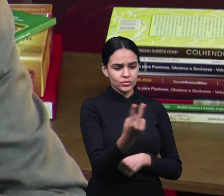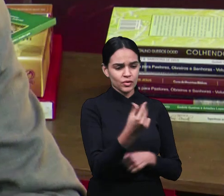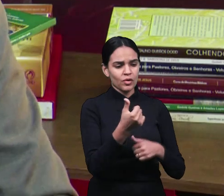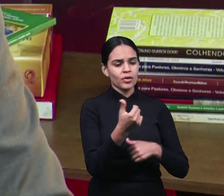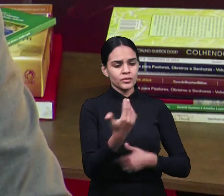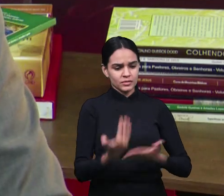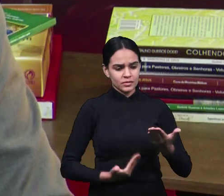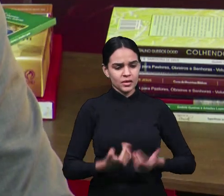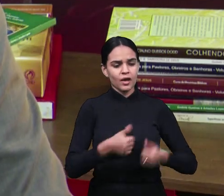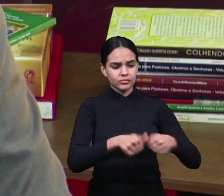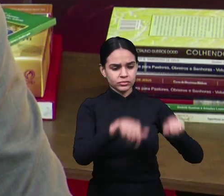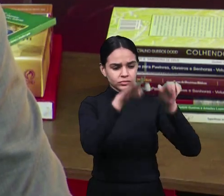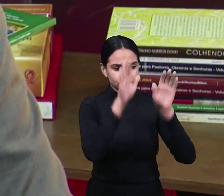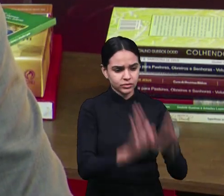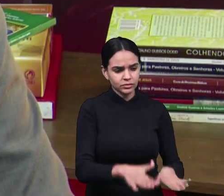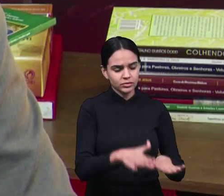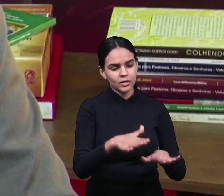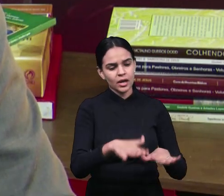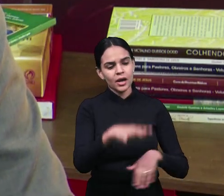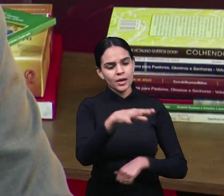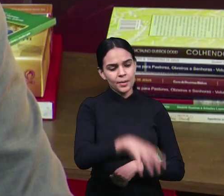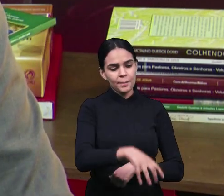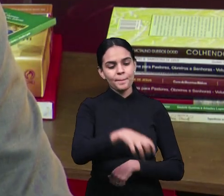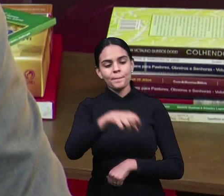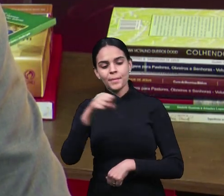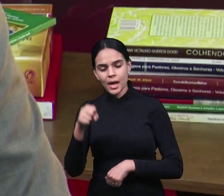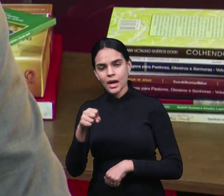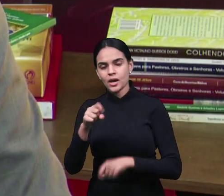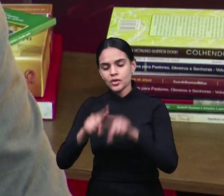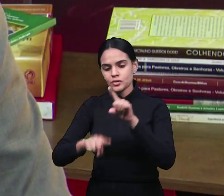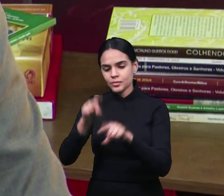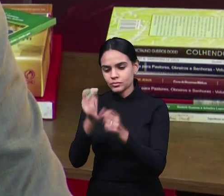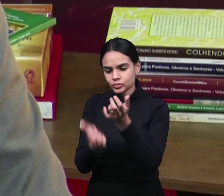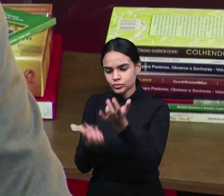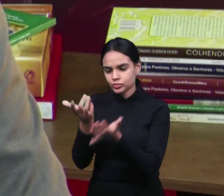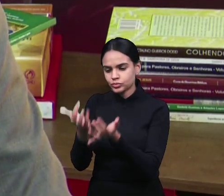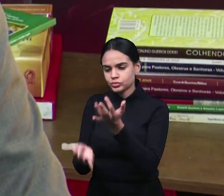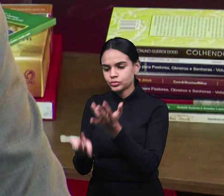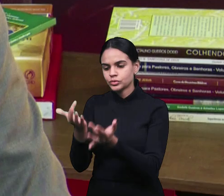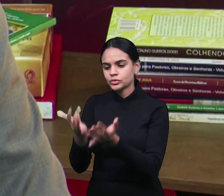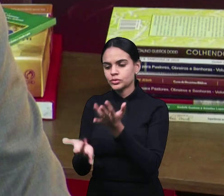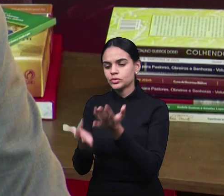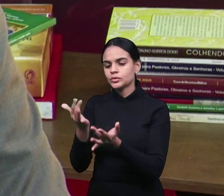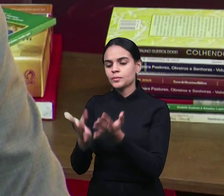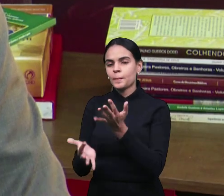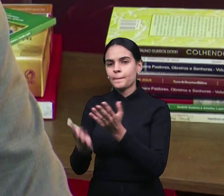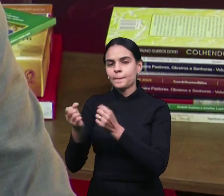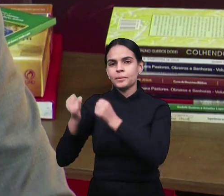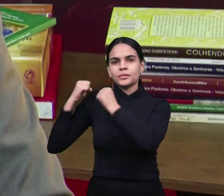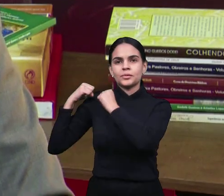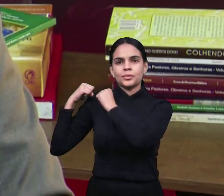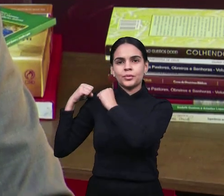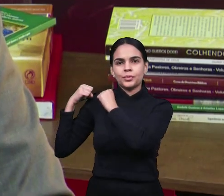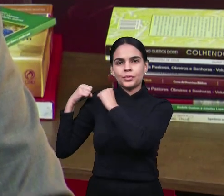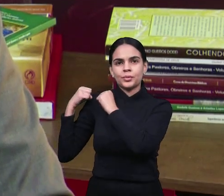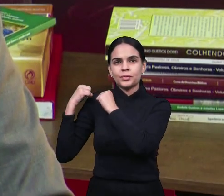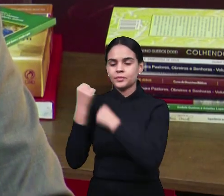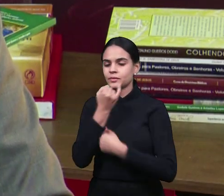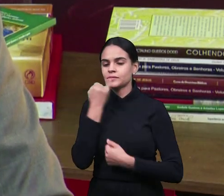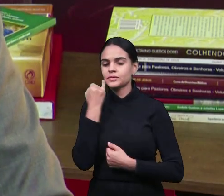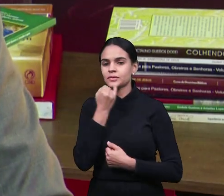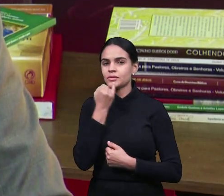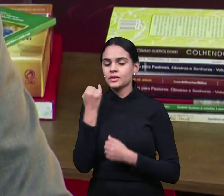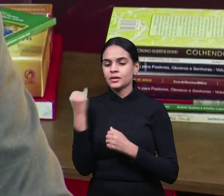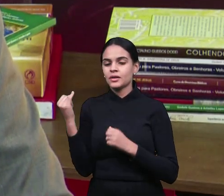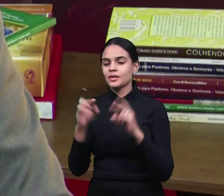a lenha que estava sobre o jumento e agora coloca sobre os ombros de Isaac. Isaac era Jesus que